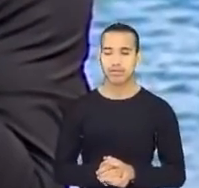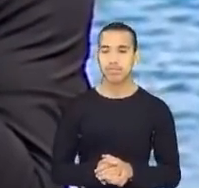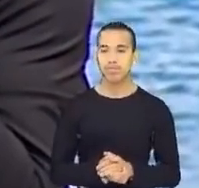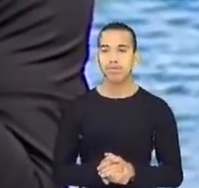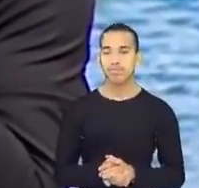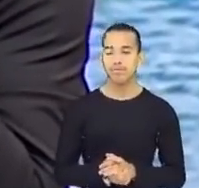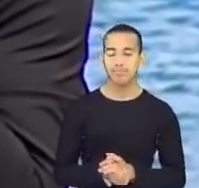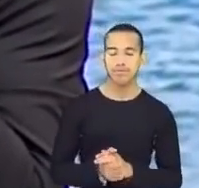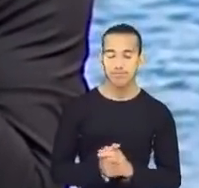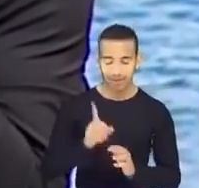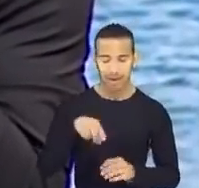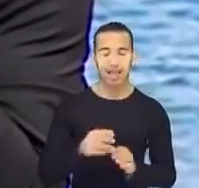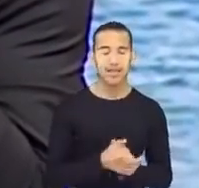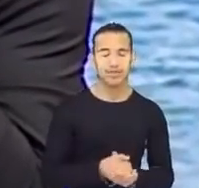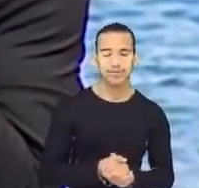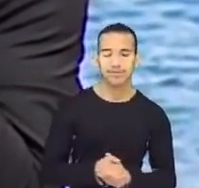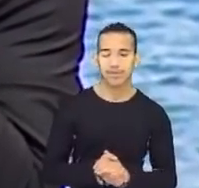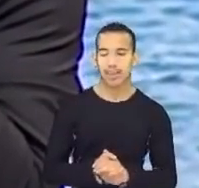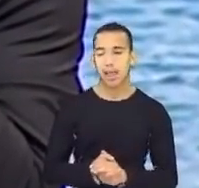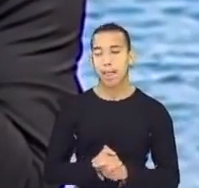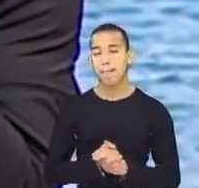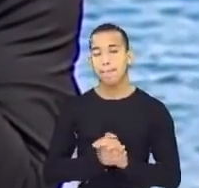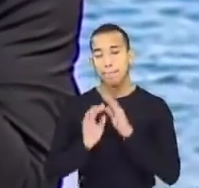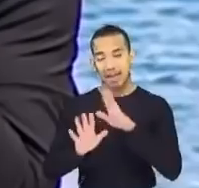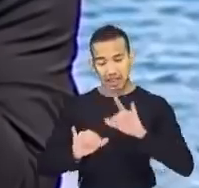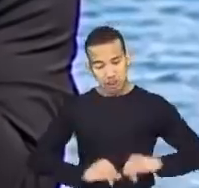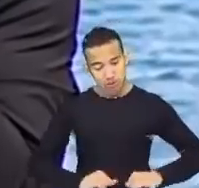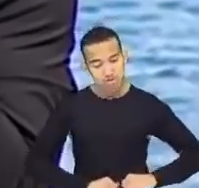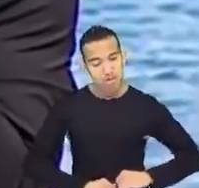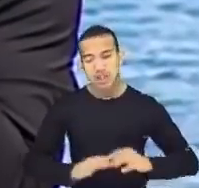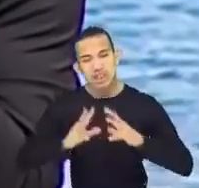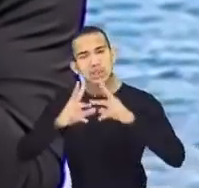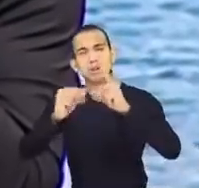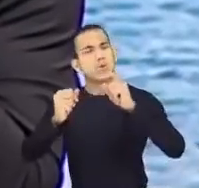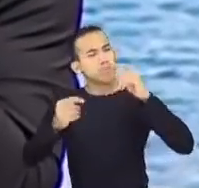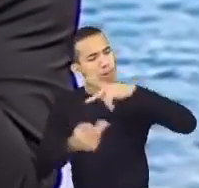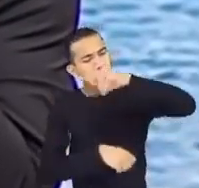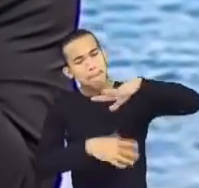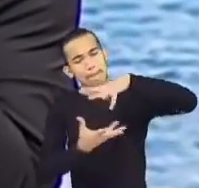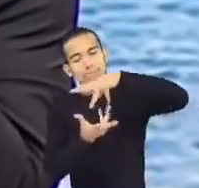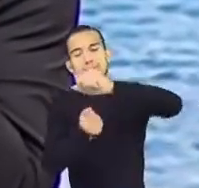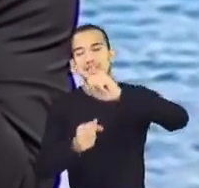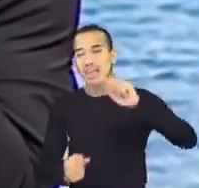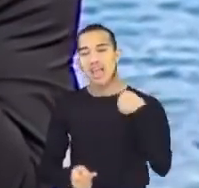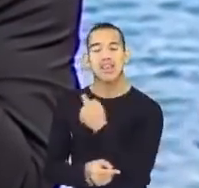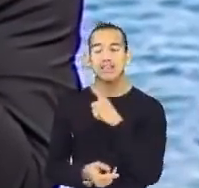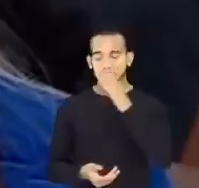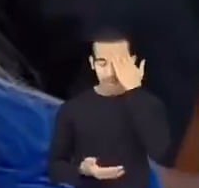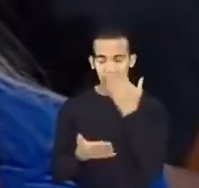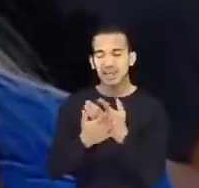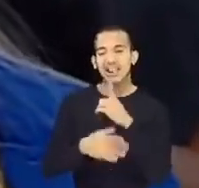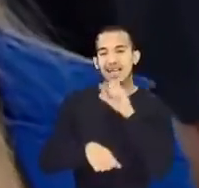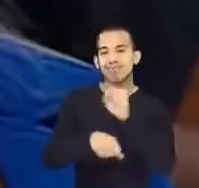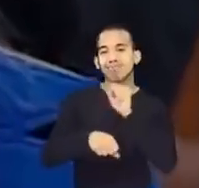É, mas a crise é em todo o planeta, e nós que cremos e esperamos em